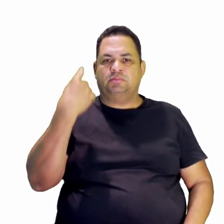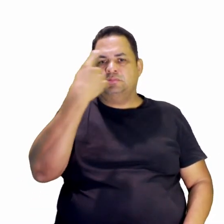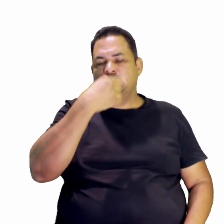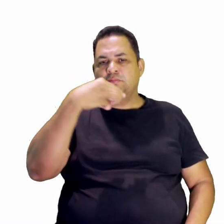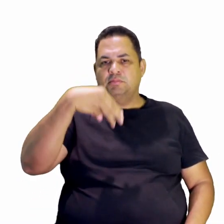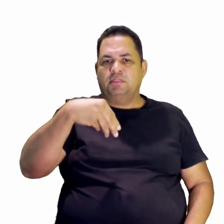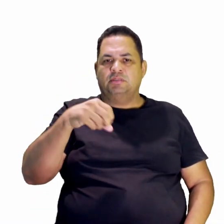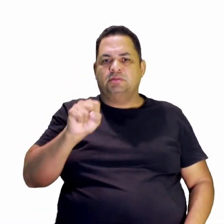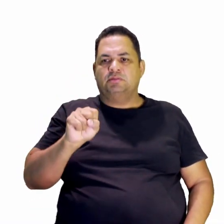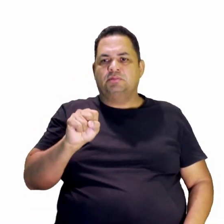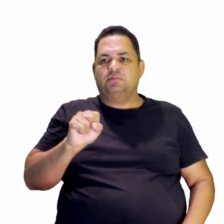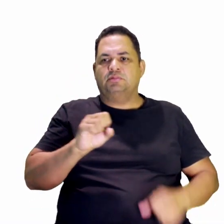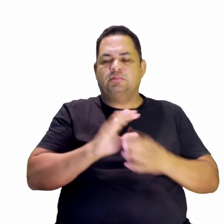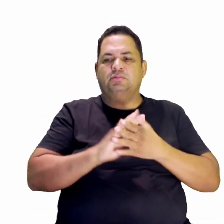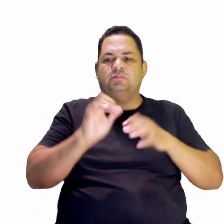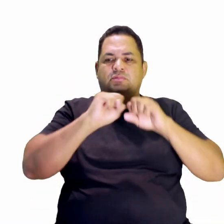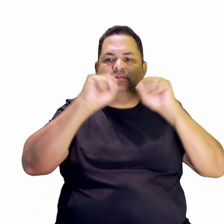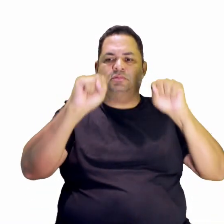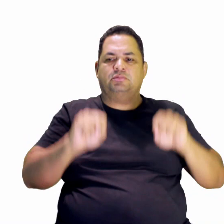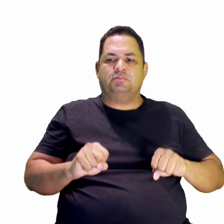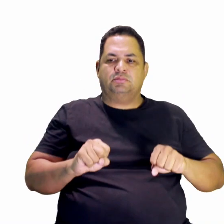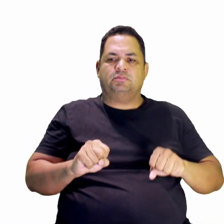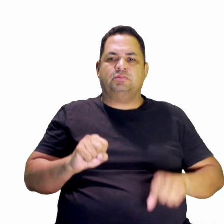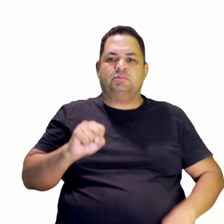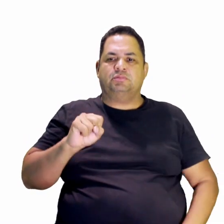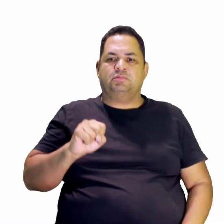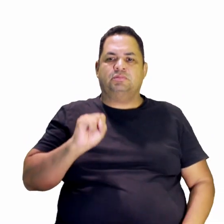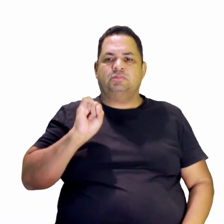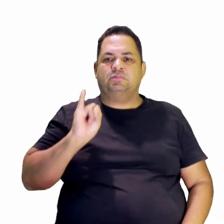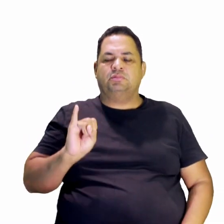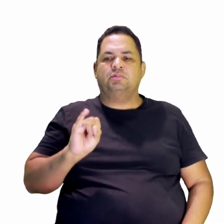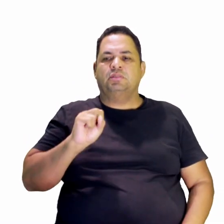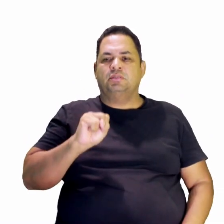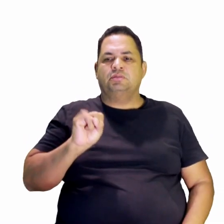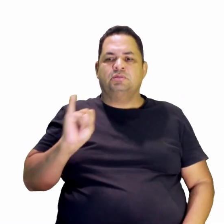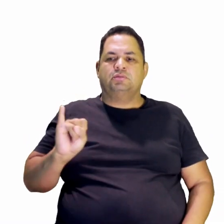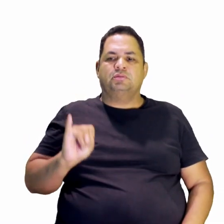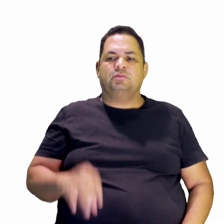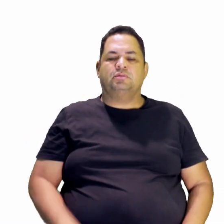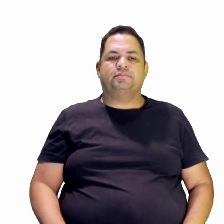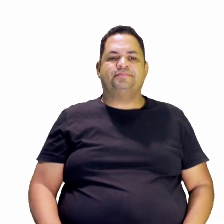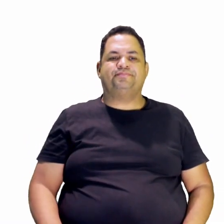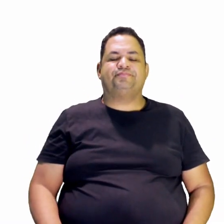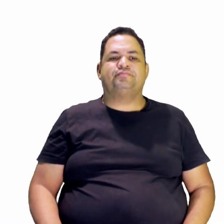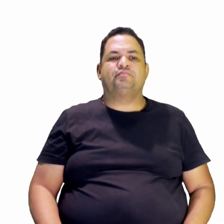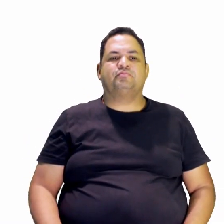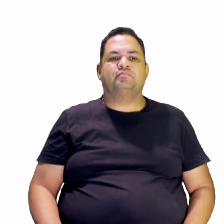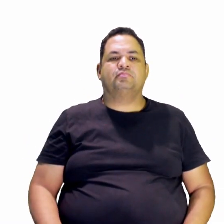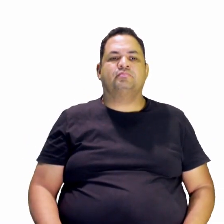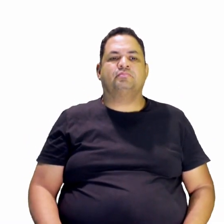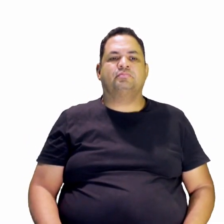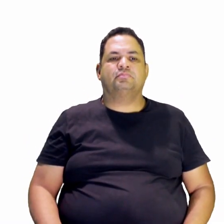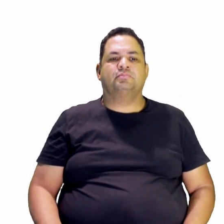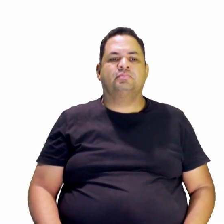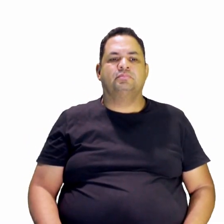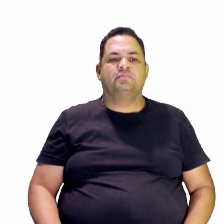por segundo já fica no Sistema Internacional de Medida, né? E é mais simples também aqui, tá? Olha, ΔV, porque a aceleração